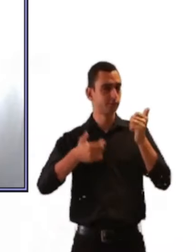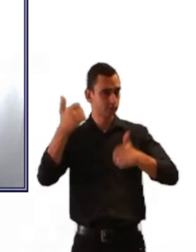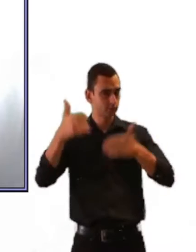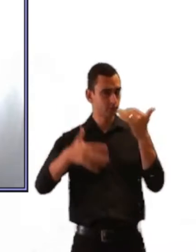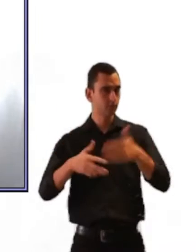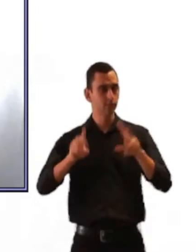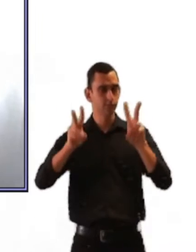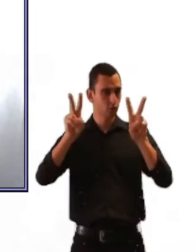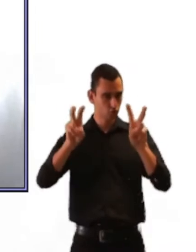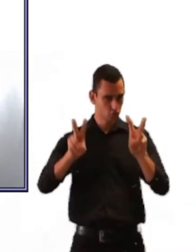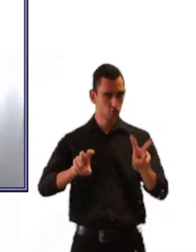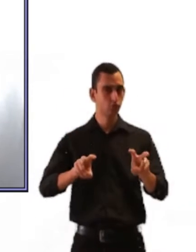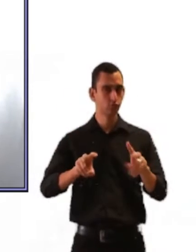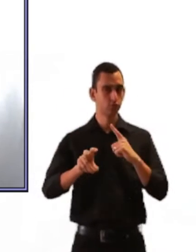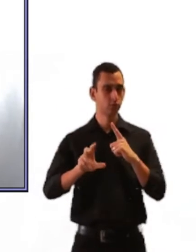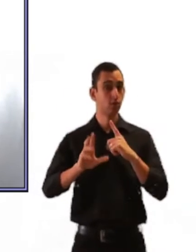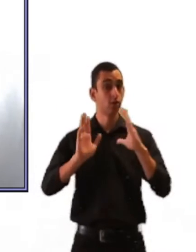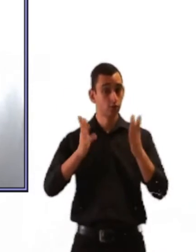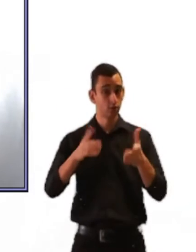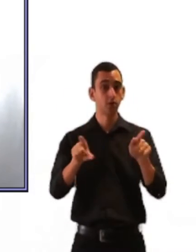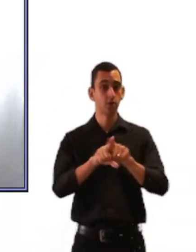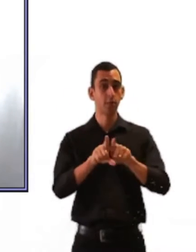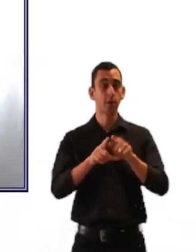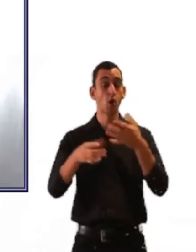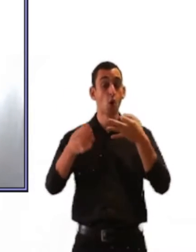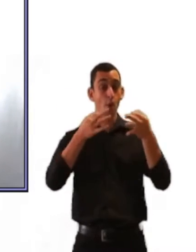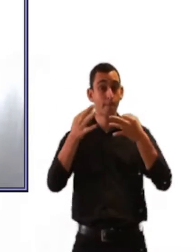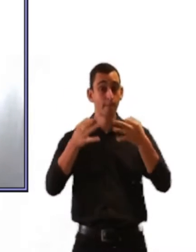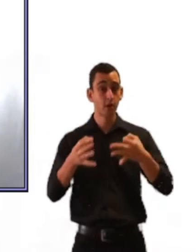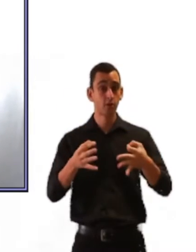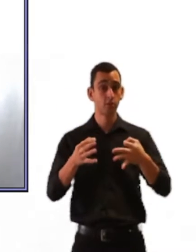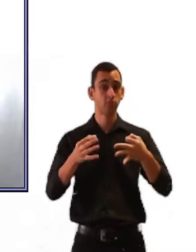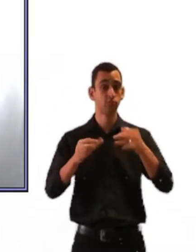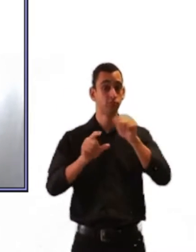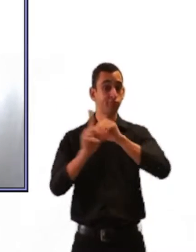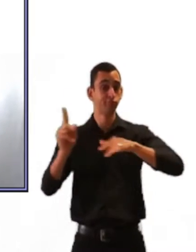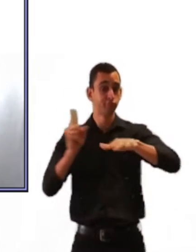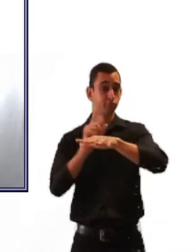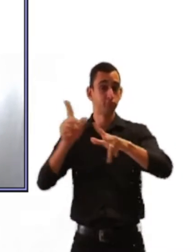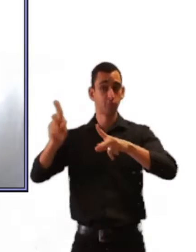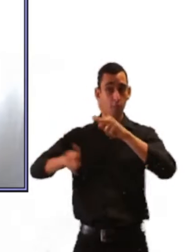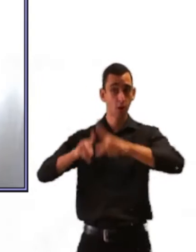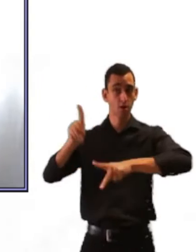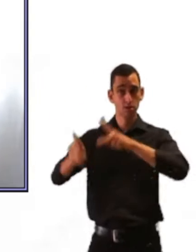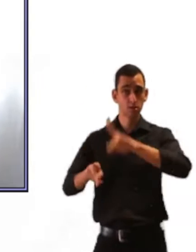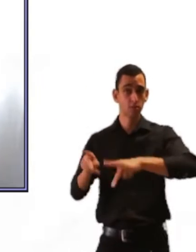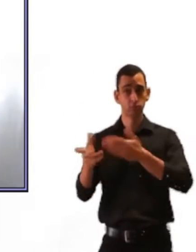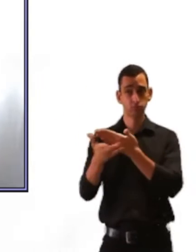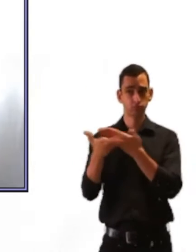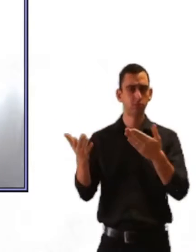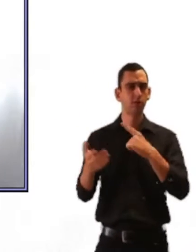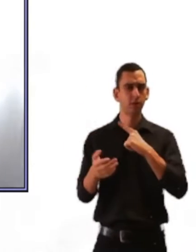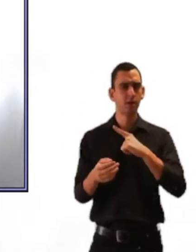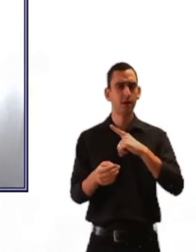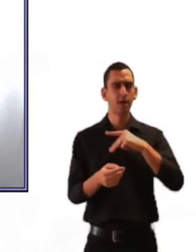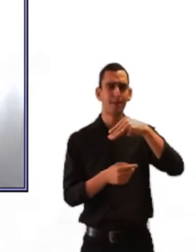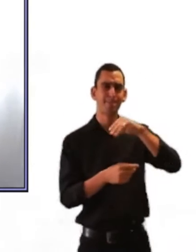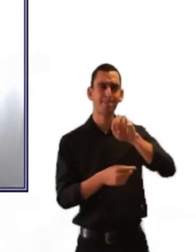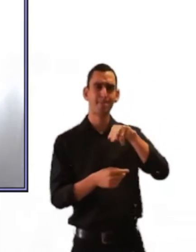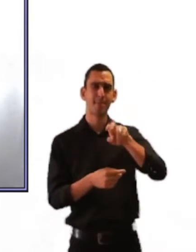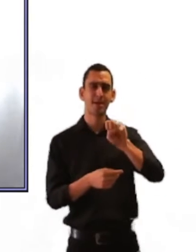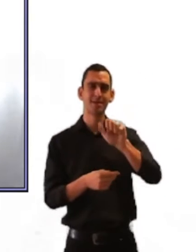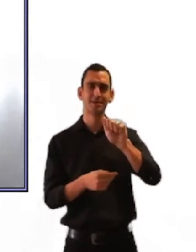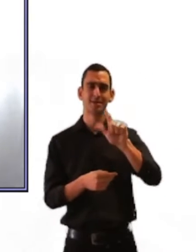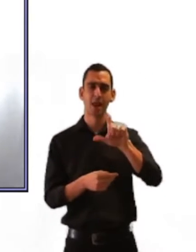que trata da questão da opinião pública, foram os casos emblemáticos, né? Caso do Mensalão, caso